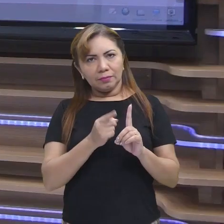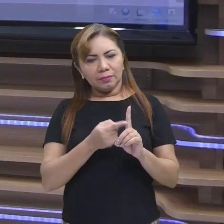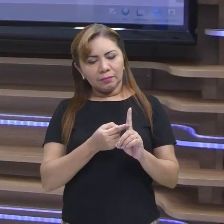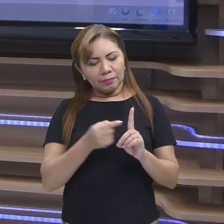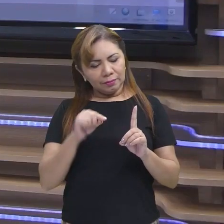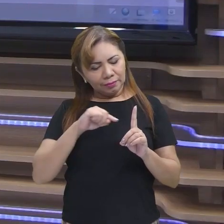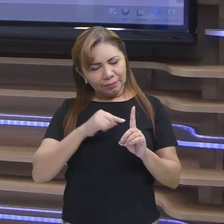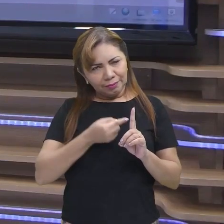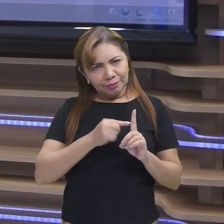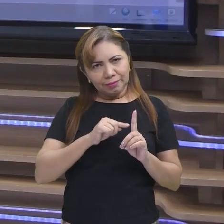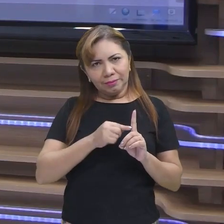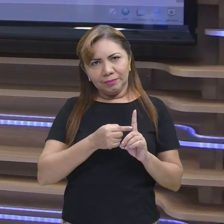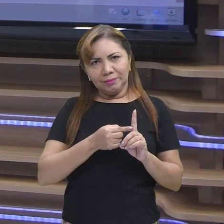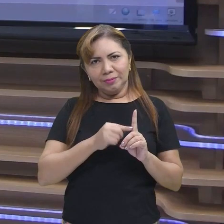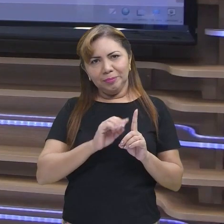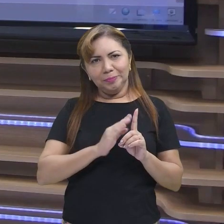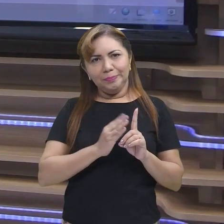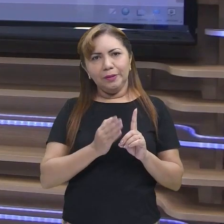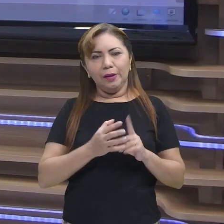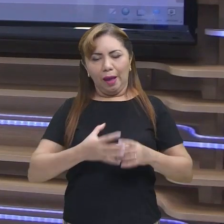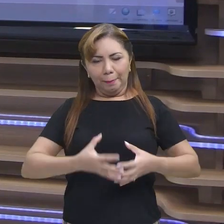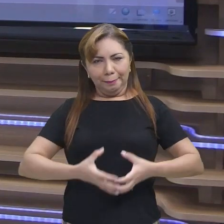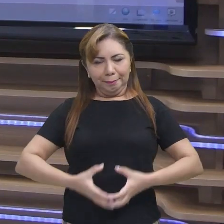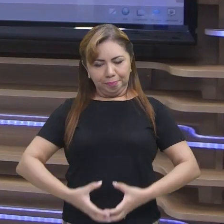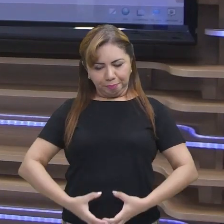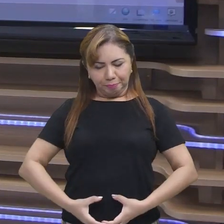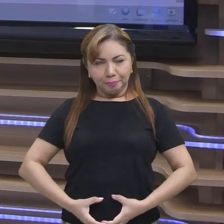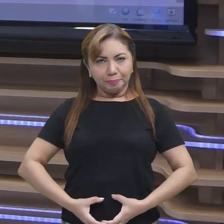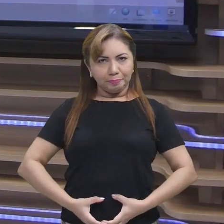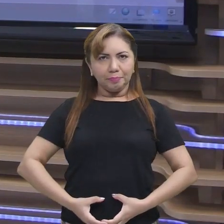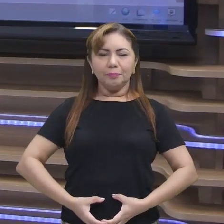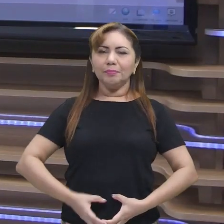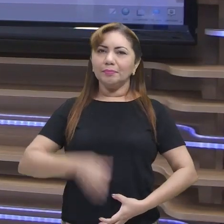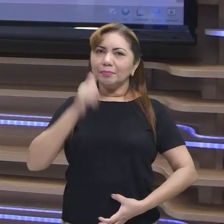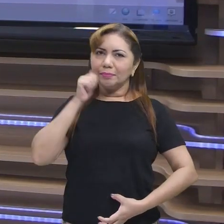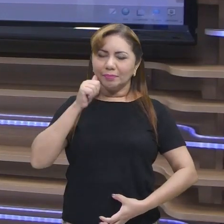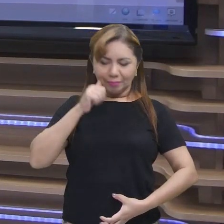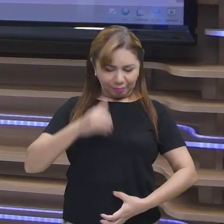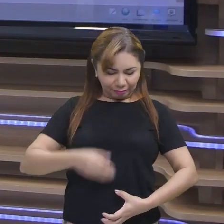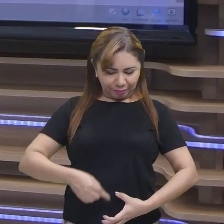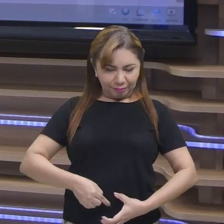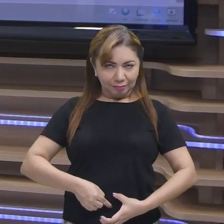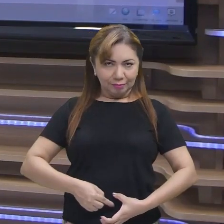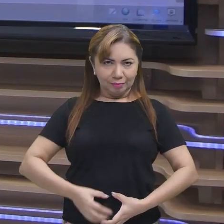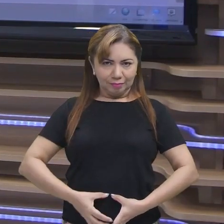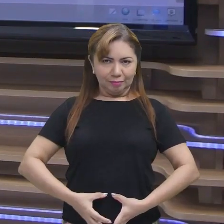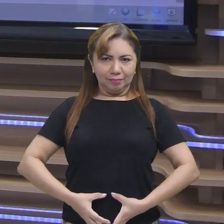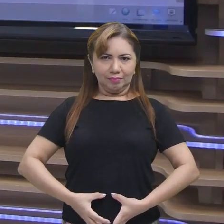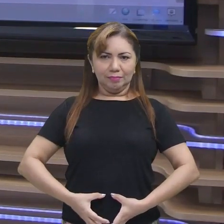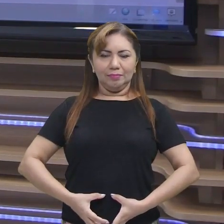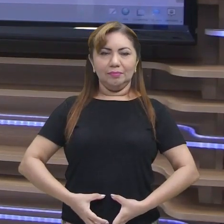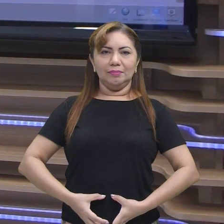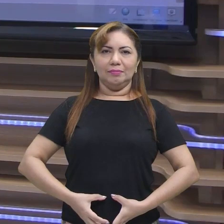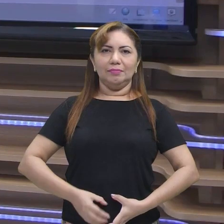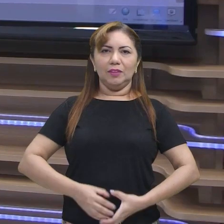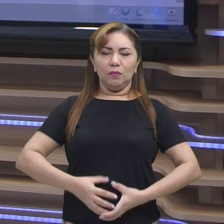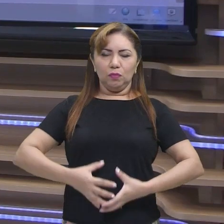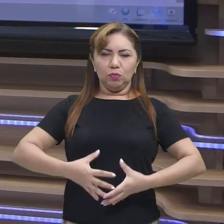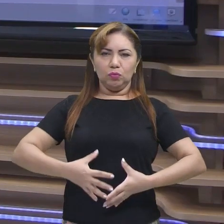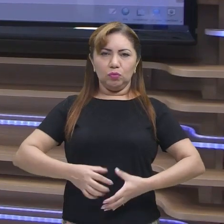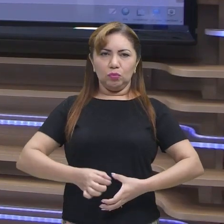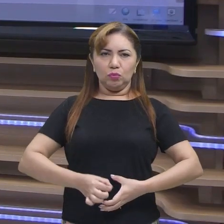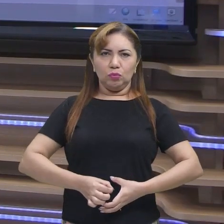internamente, como nós conhecemos que a reprodução do ser humano é feita internamente e